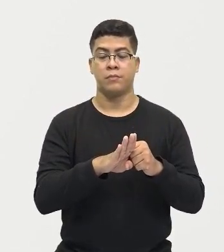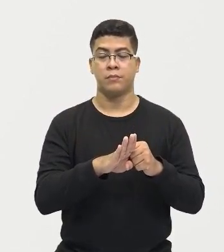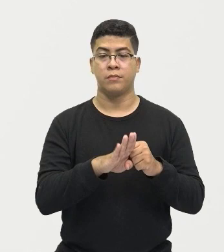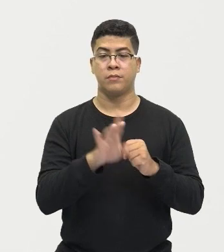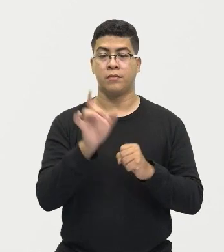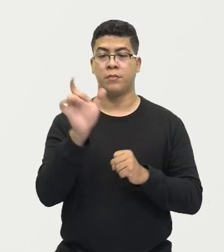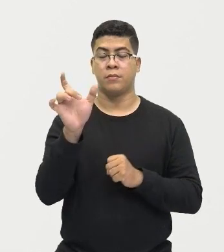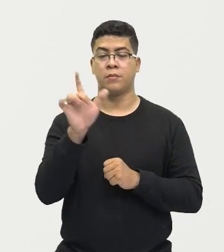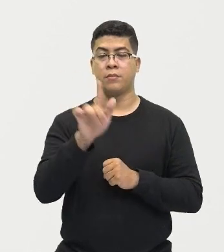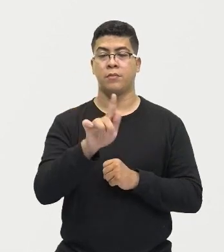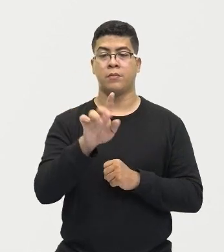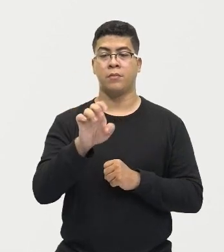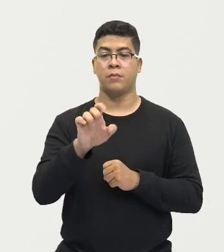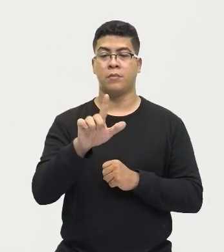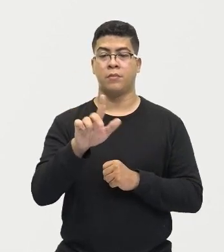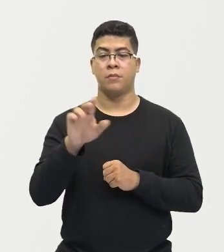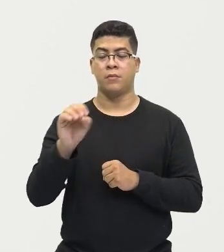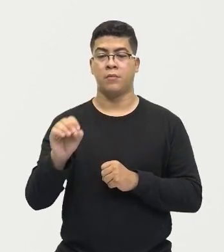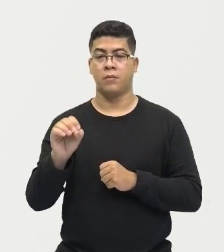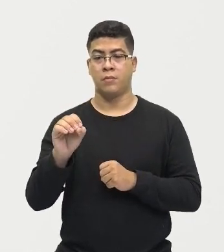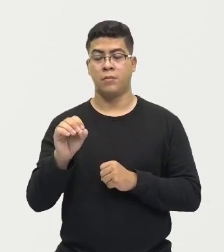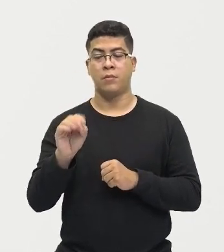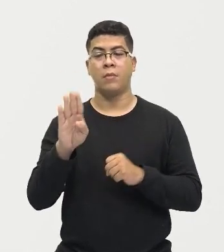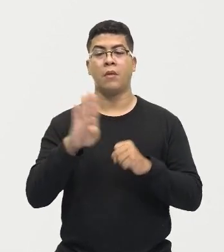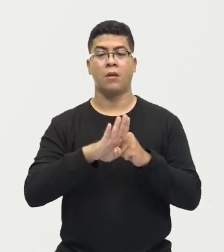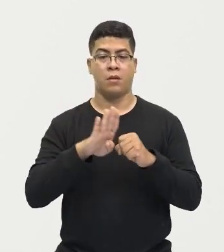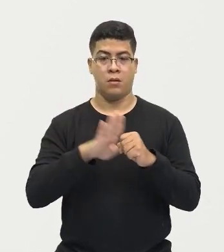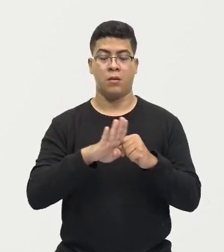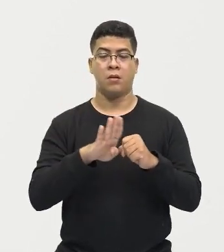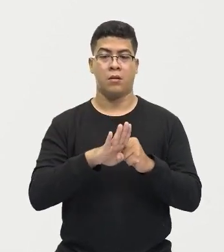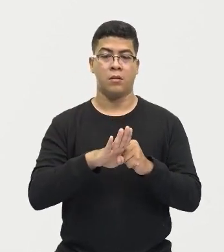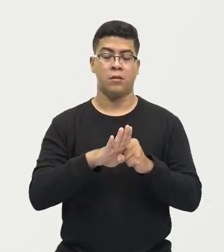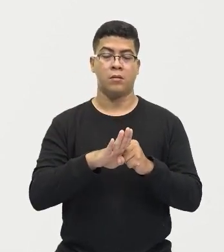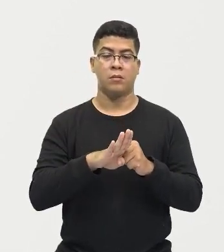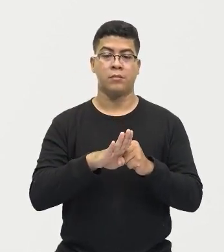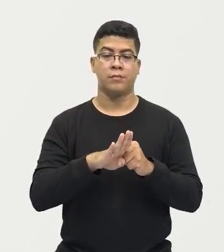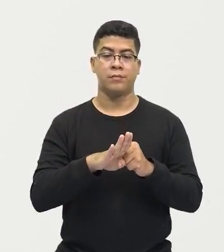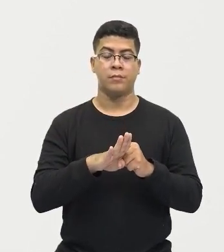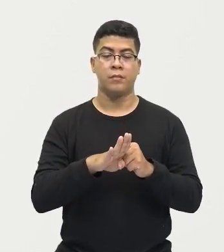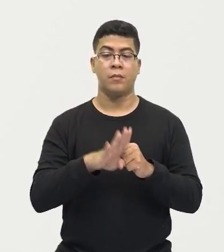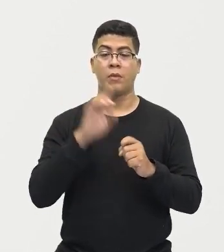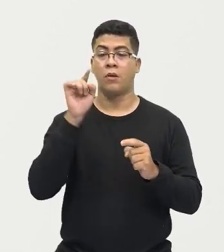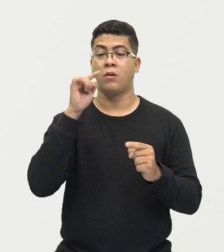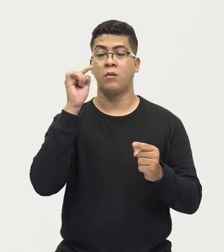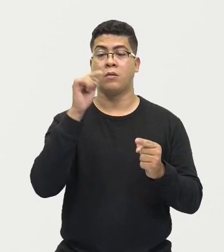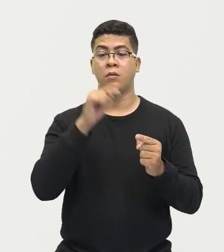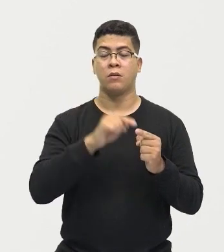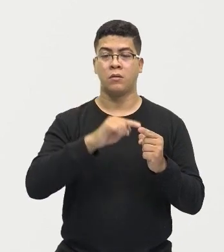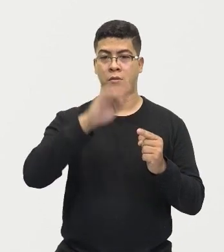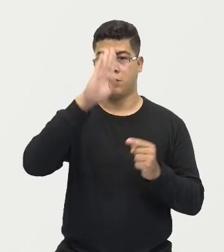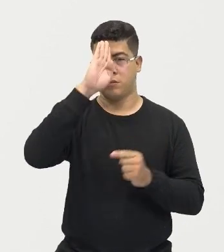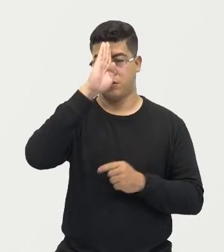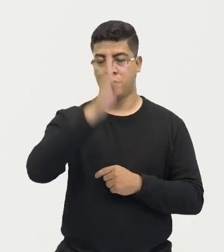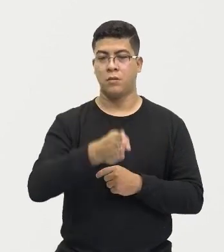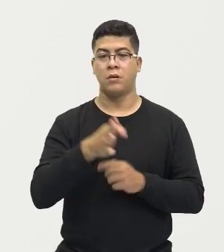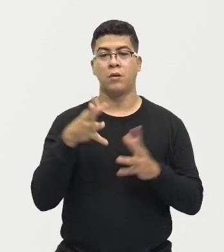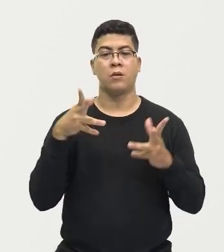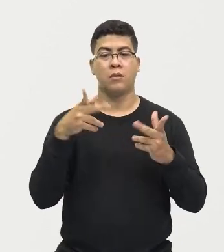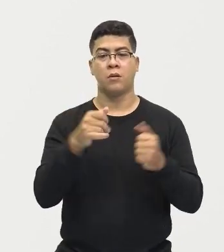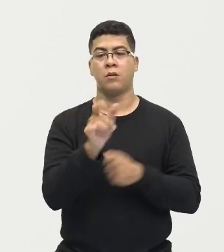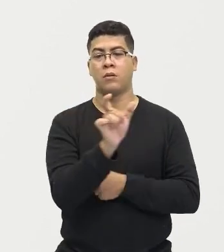é um substantivo, o gelo. E ele é objetivo direto, porque toda essa